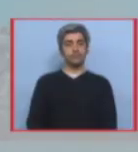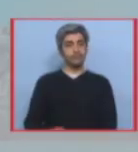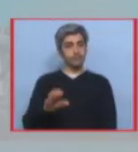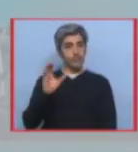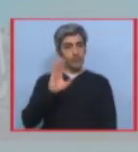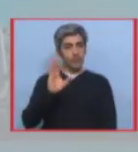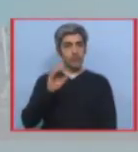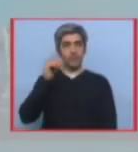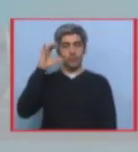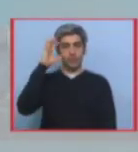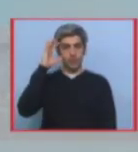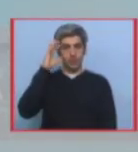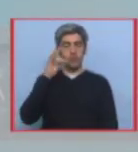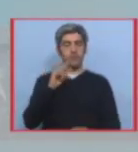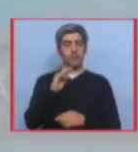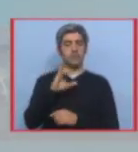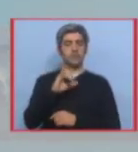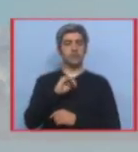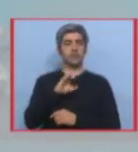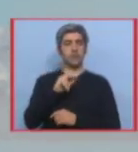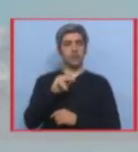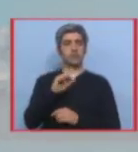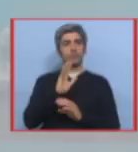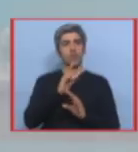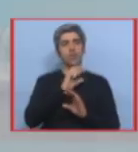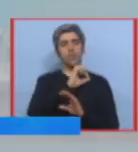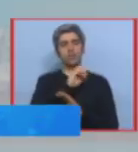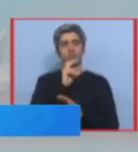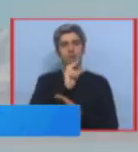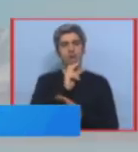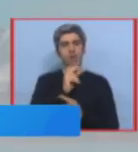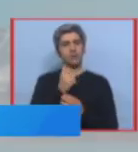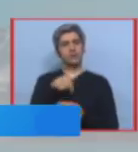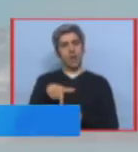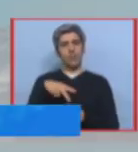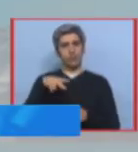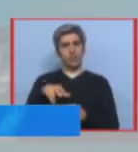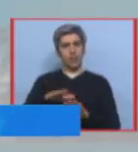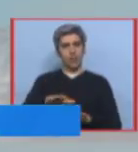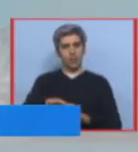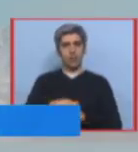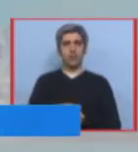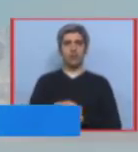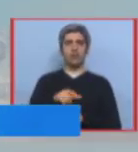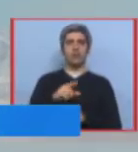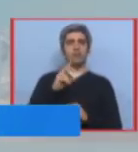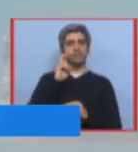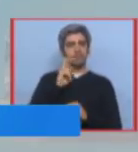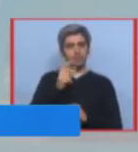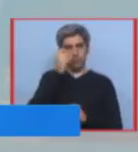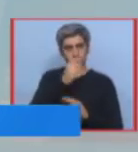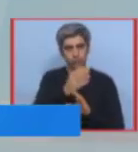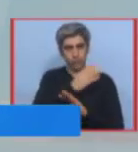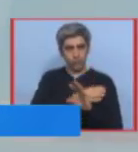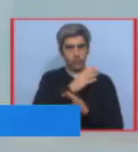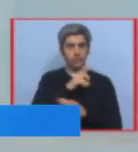Olá, muito boa tarde. Os franciscanos estão a assinalar 800 anos de presença em Portugal. Uma ocasião para revisitar a história